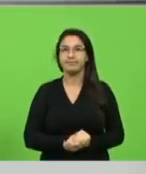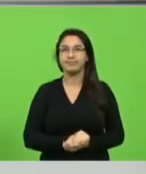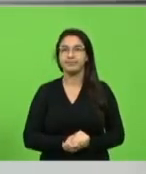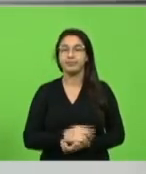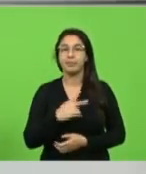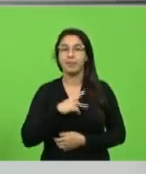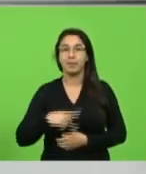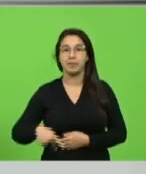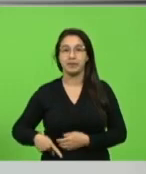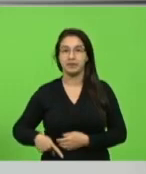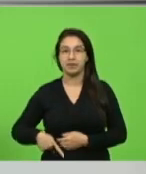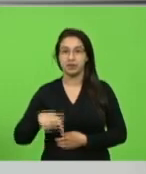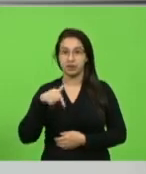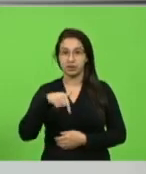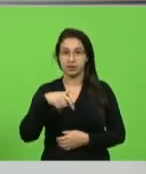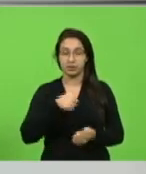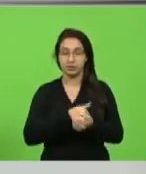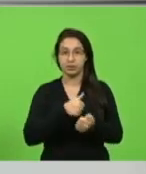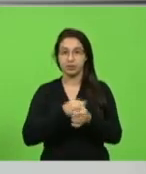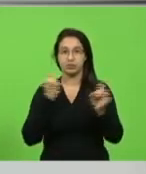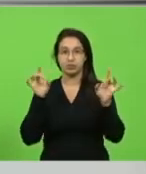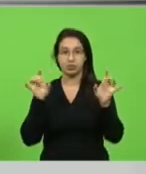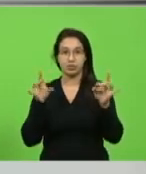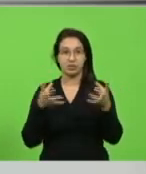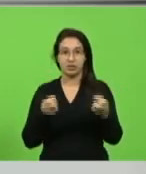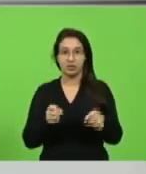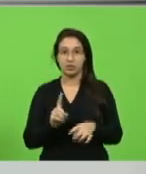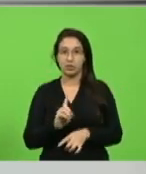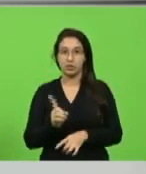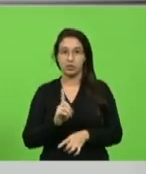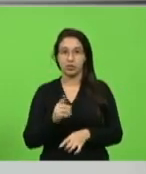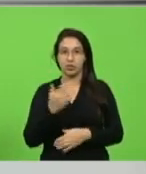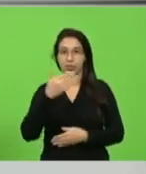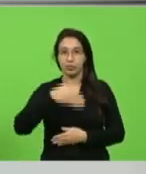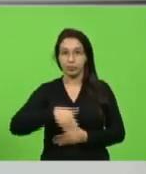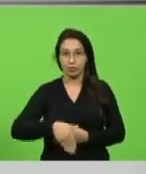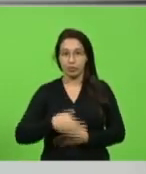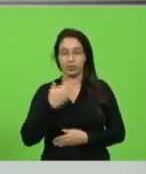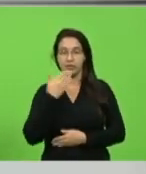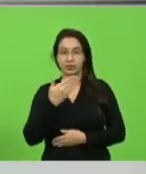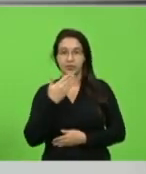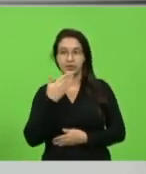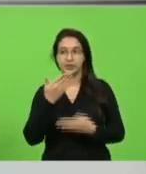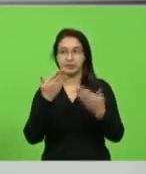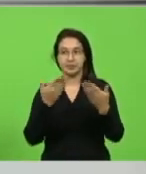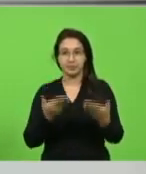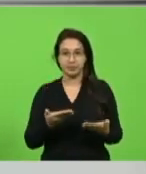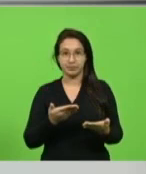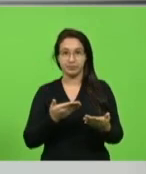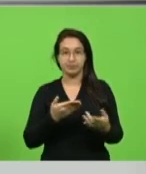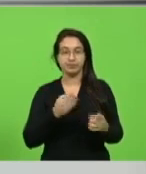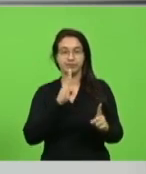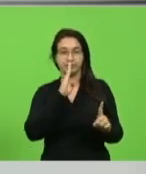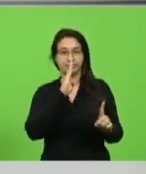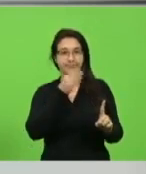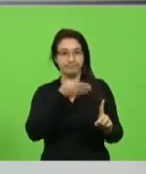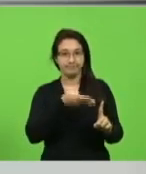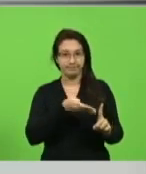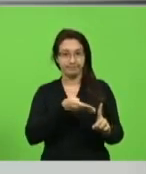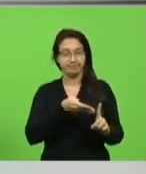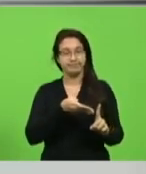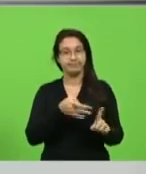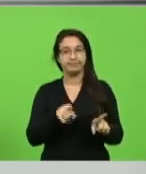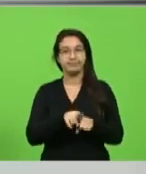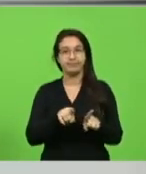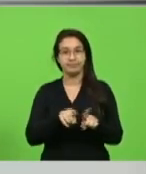deste tribunal especial indeferiu a produção de provas requeridas pelos denunciantes, pelo denunciado e